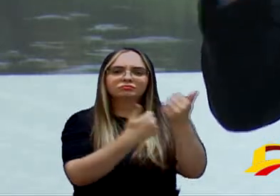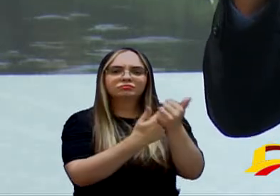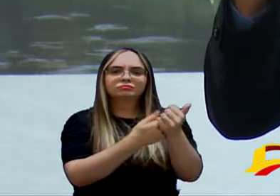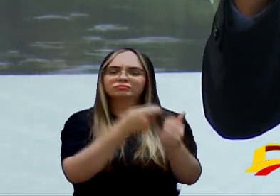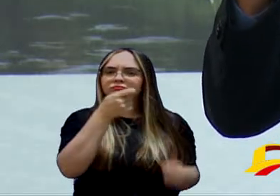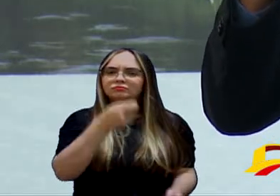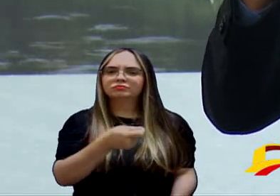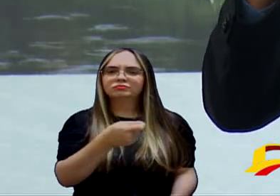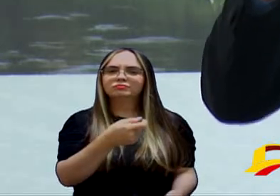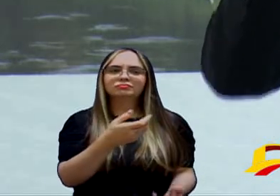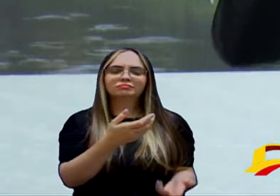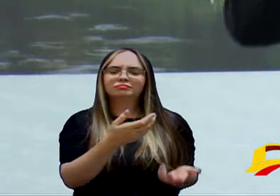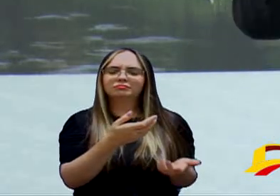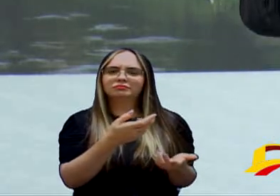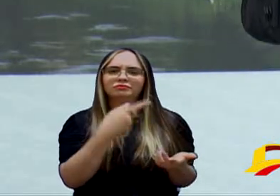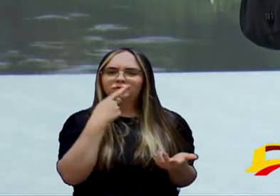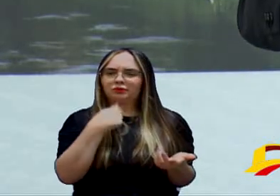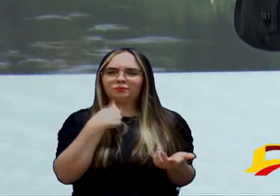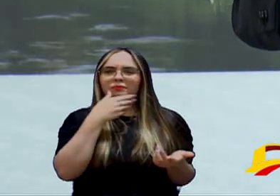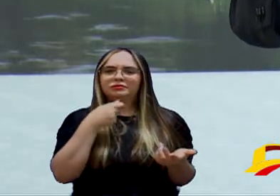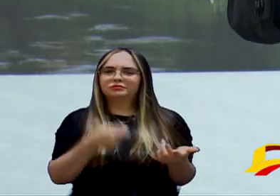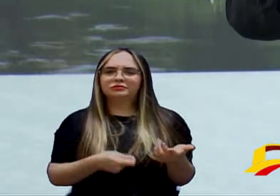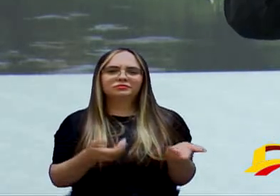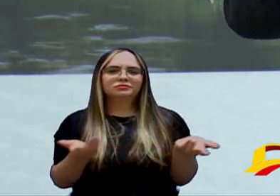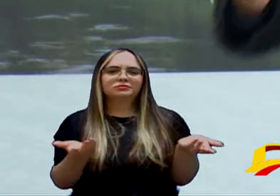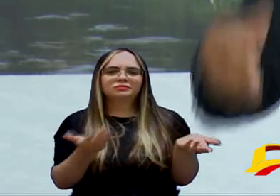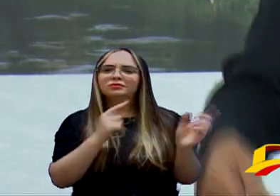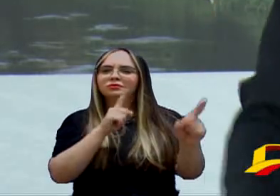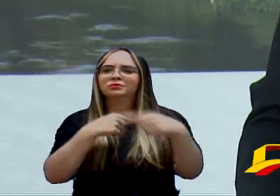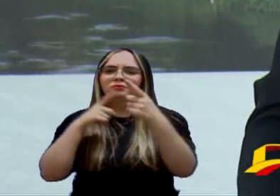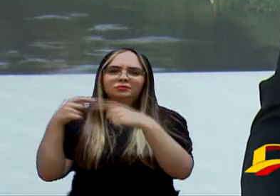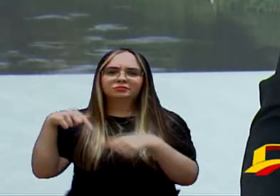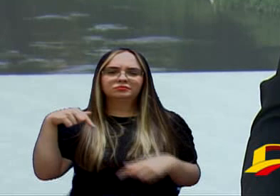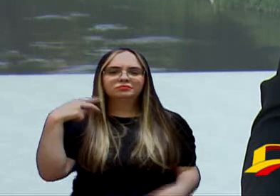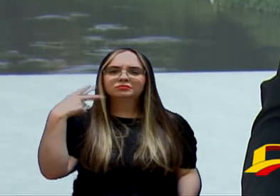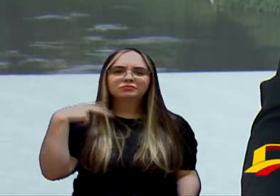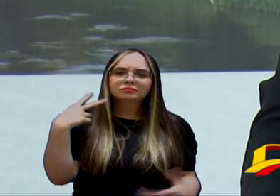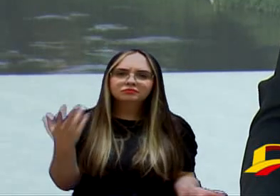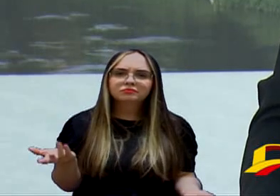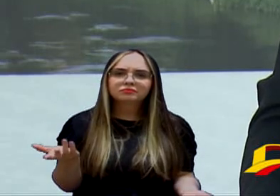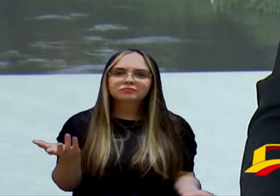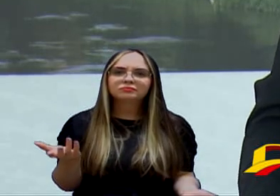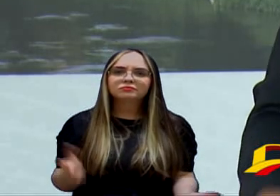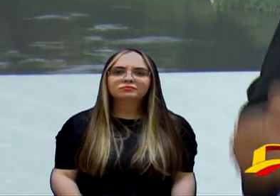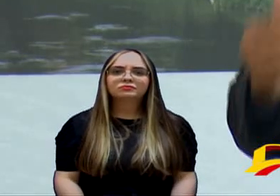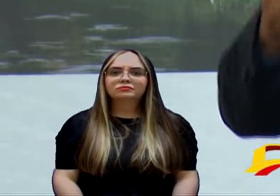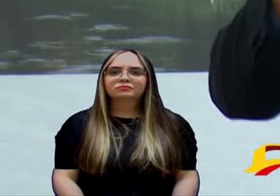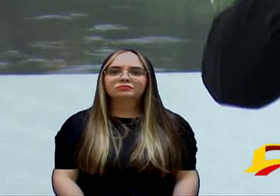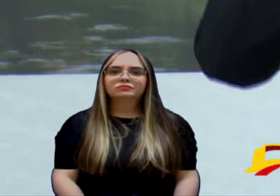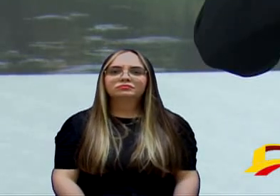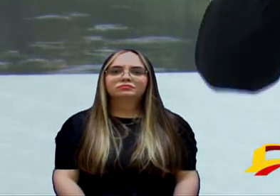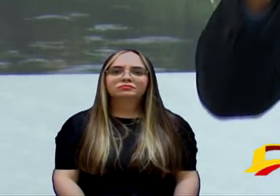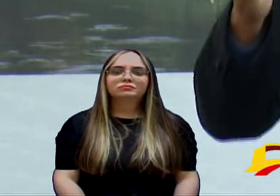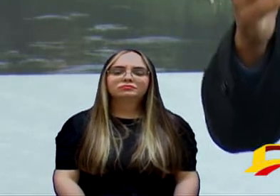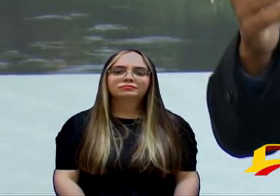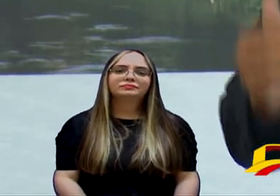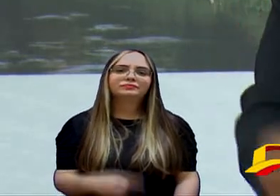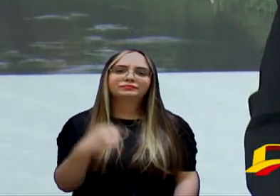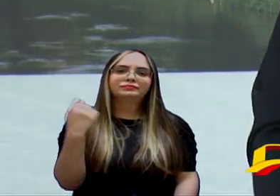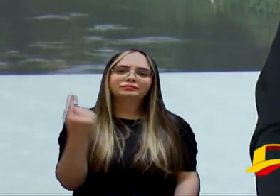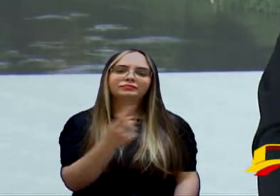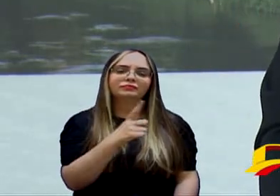escrúpulo os vereadores desta casa de leis e existem